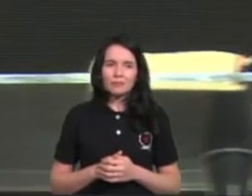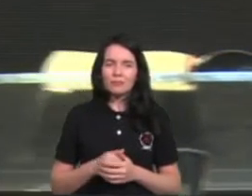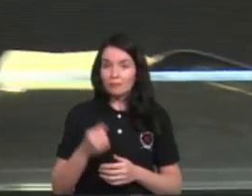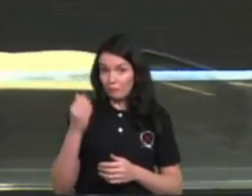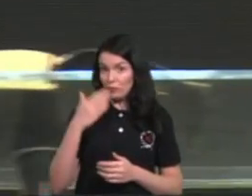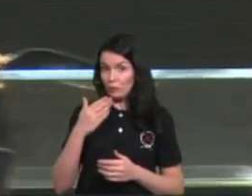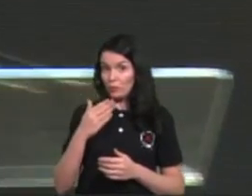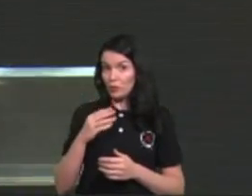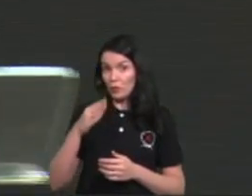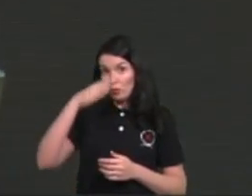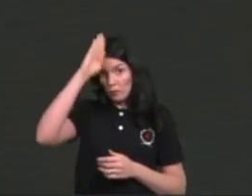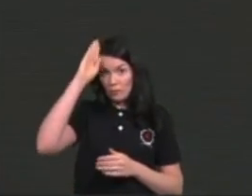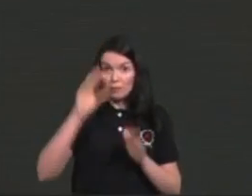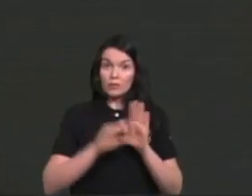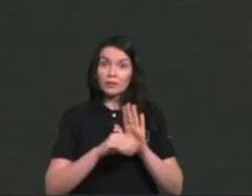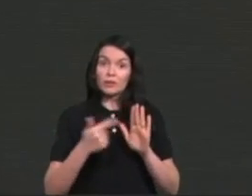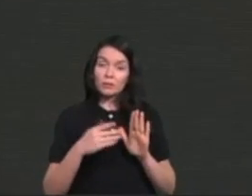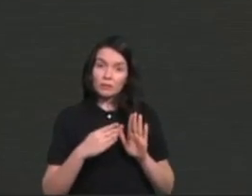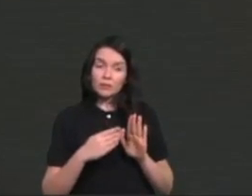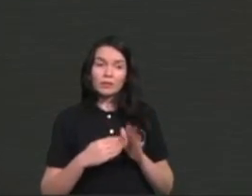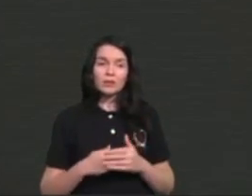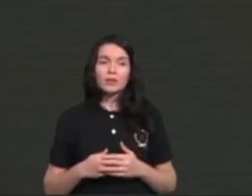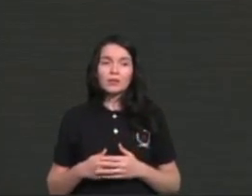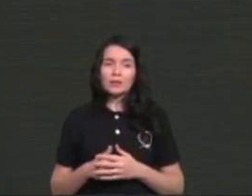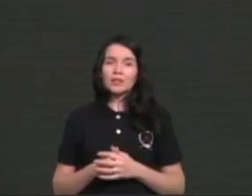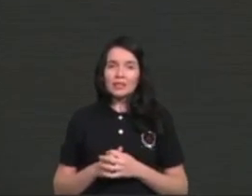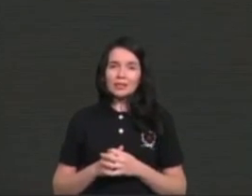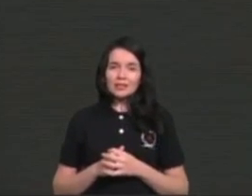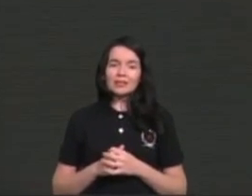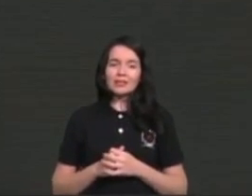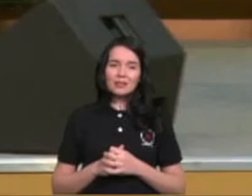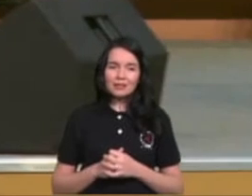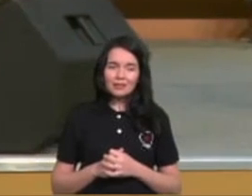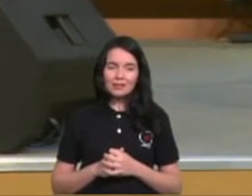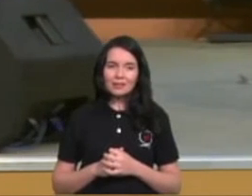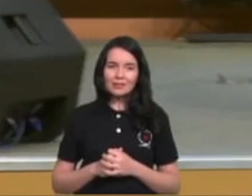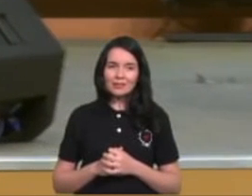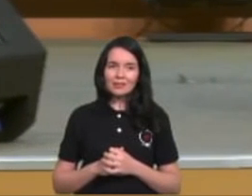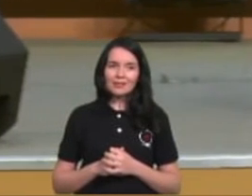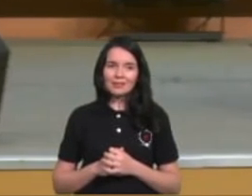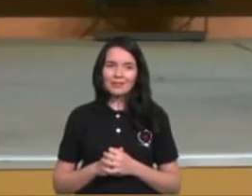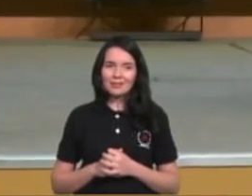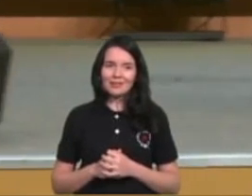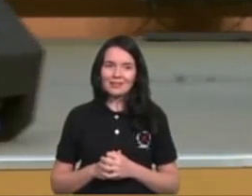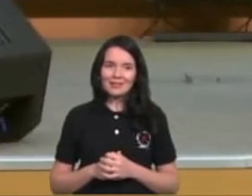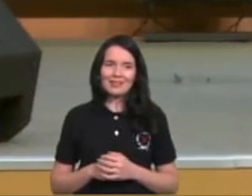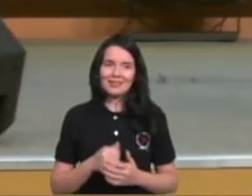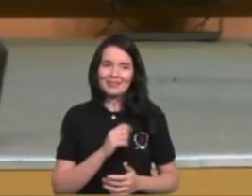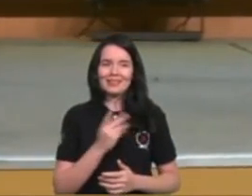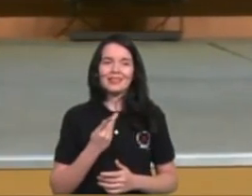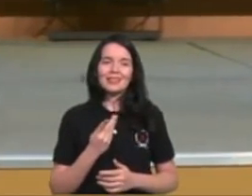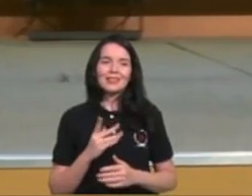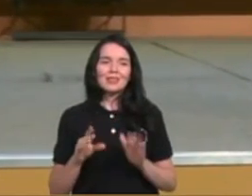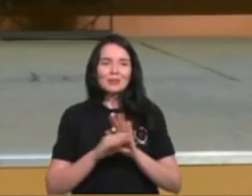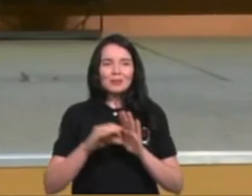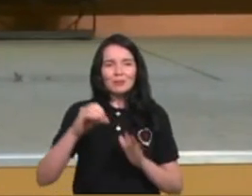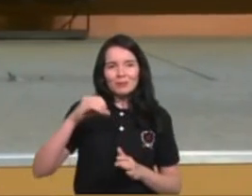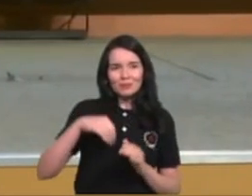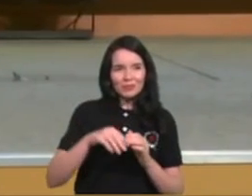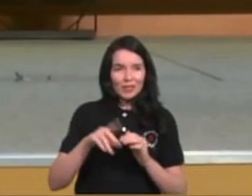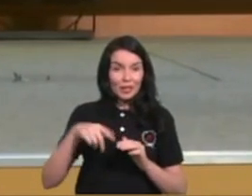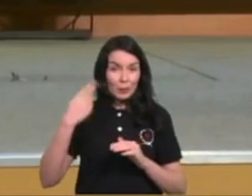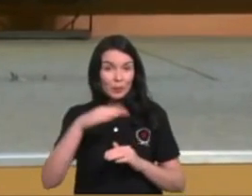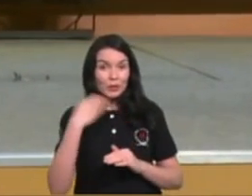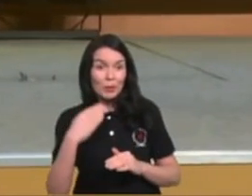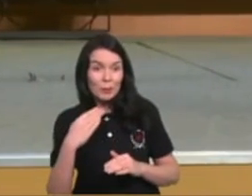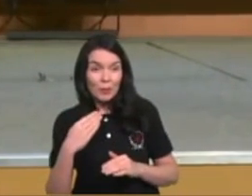os romanos 14:12 de cada um de nós dará conta de si mesmo a Deus o hebreu os 9:27 diz que depois da morte